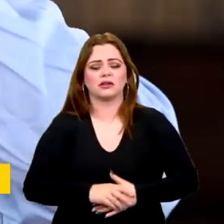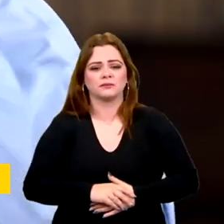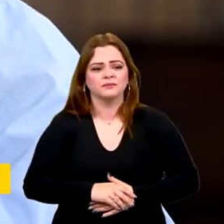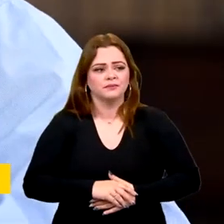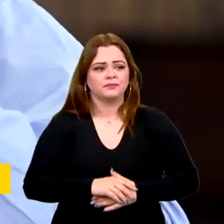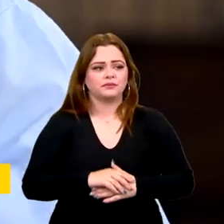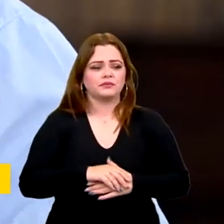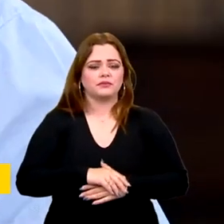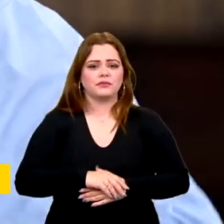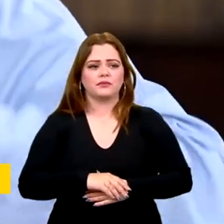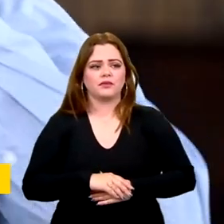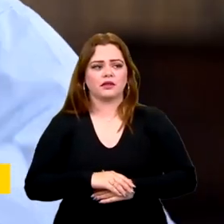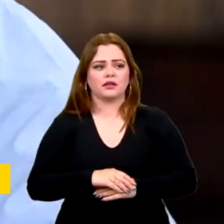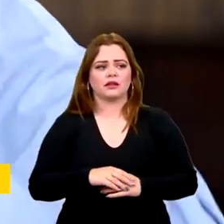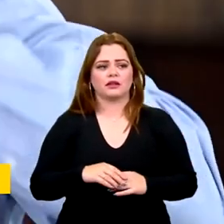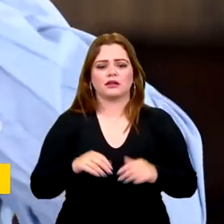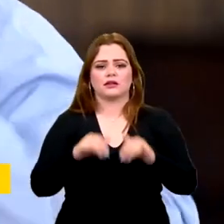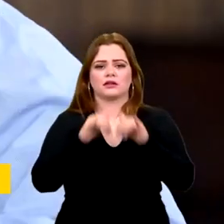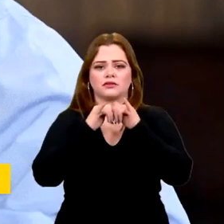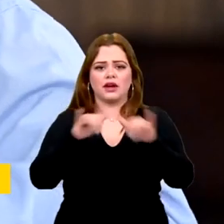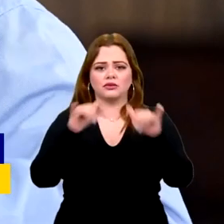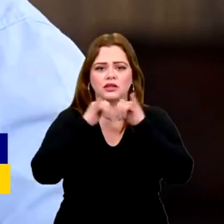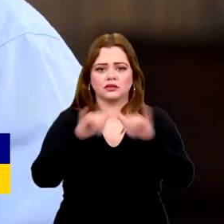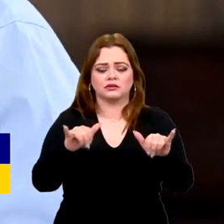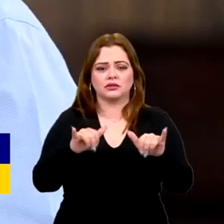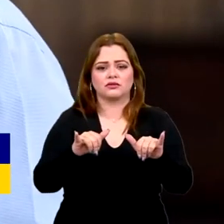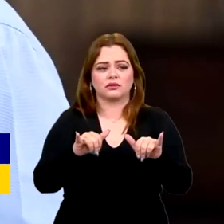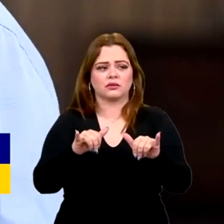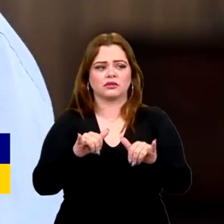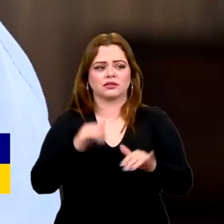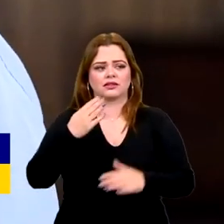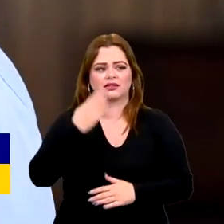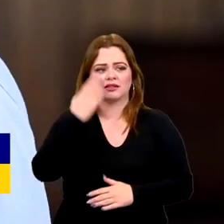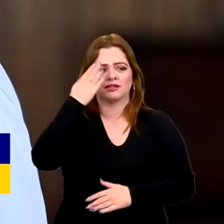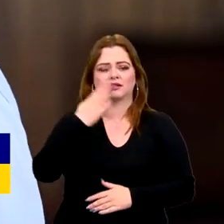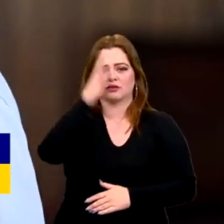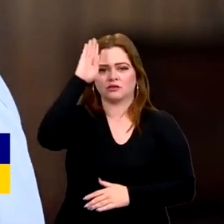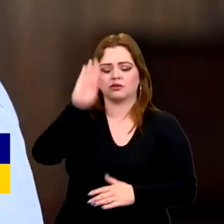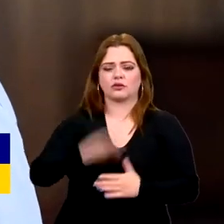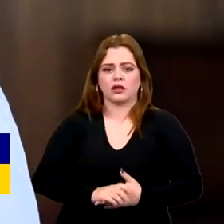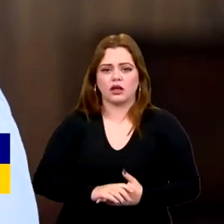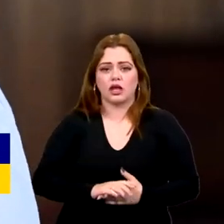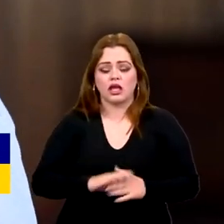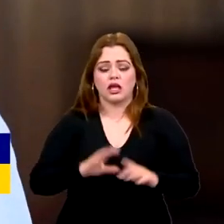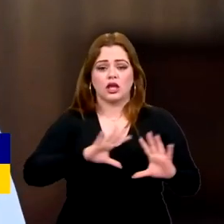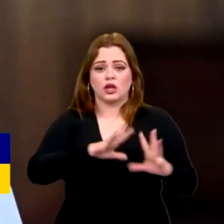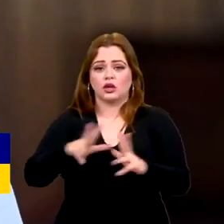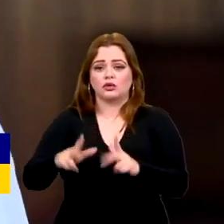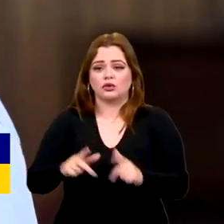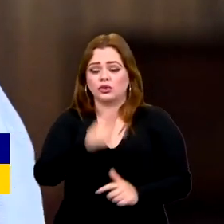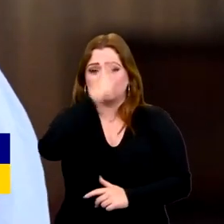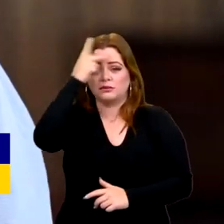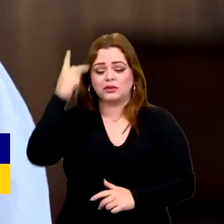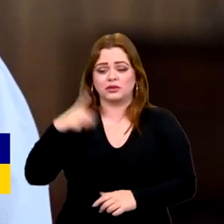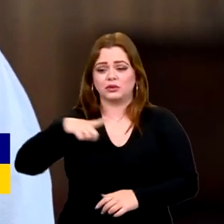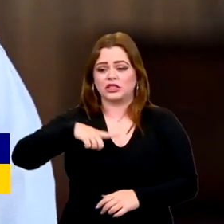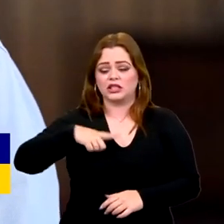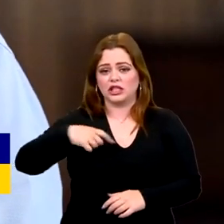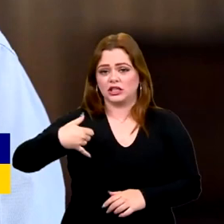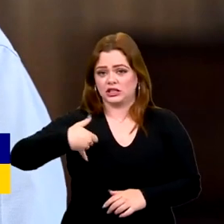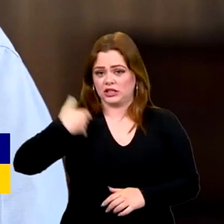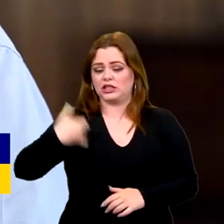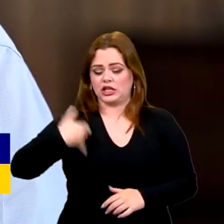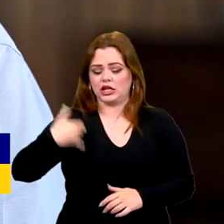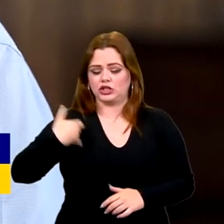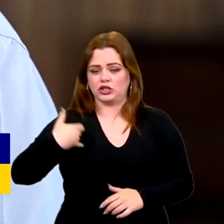é importante que todas as pessoas que têm idade para se inscrever para o Enem se inscrevam até o dia